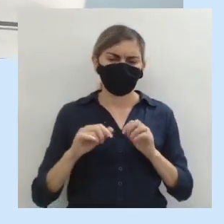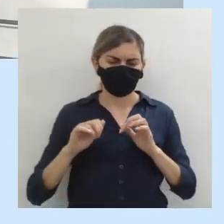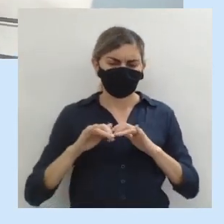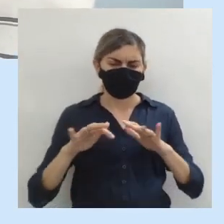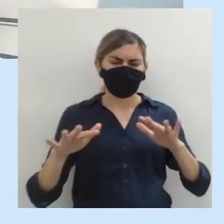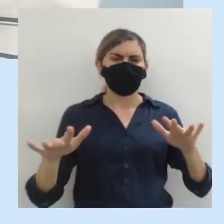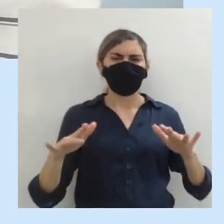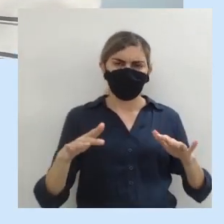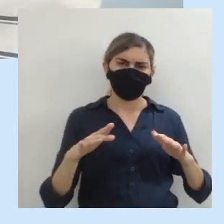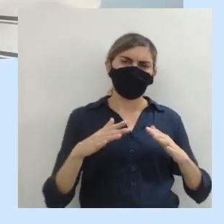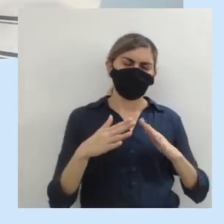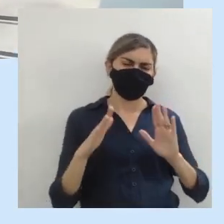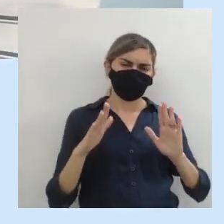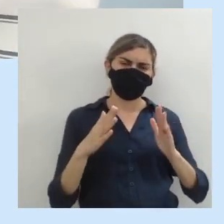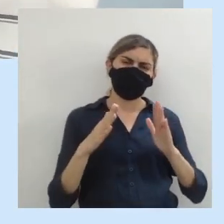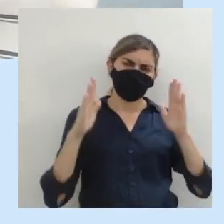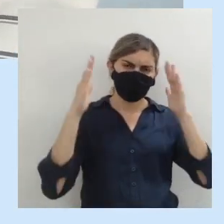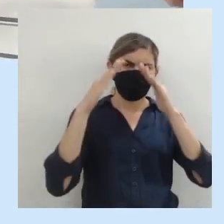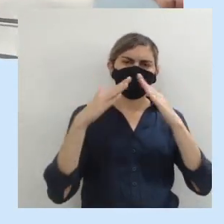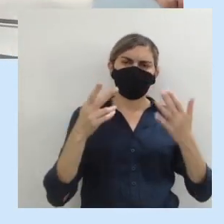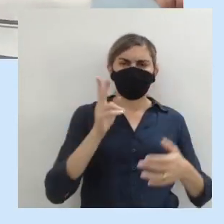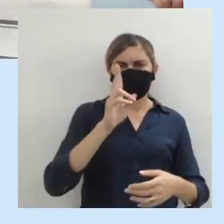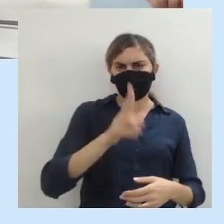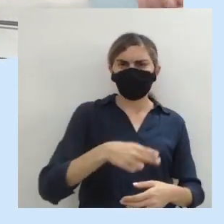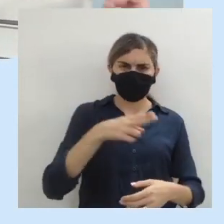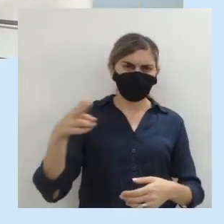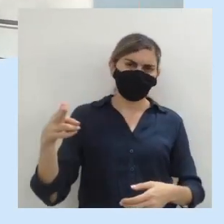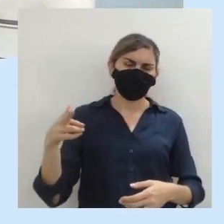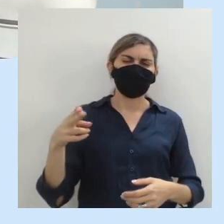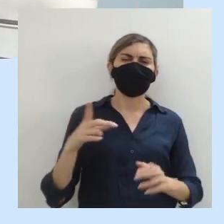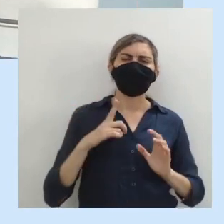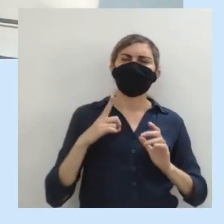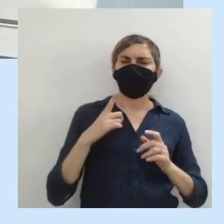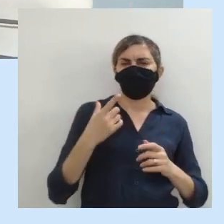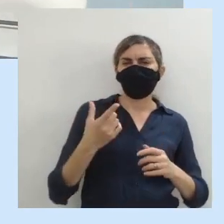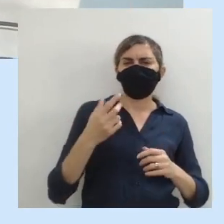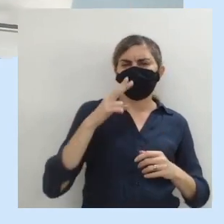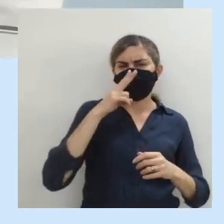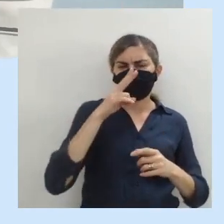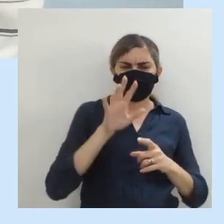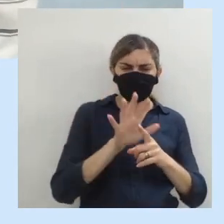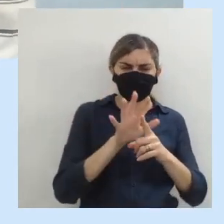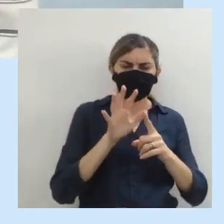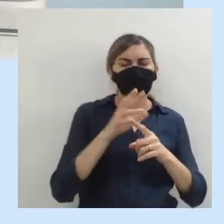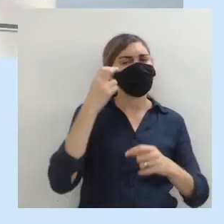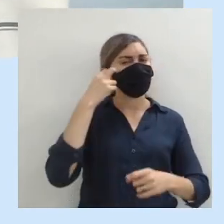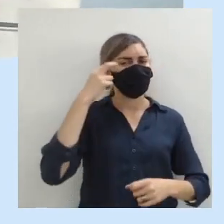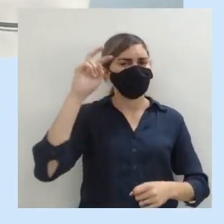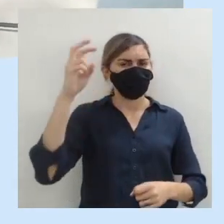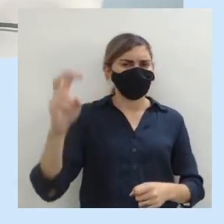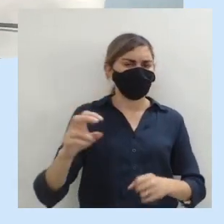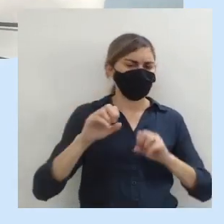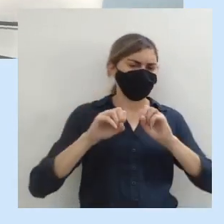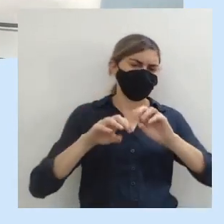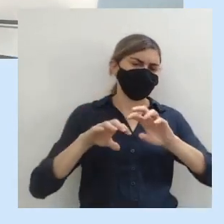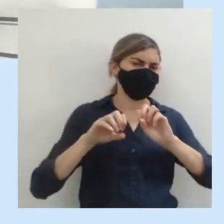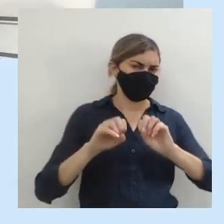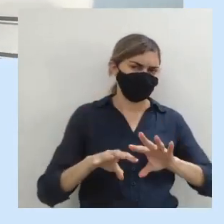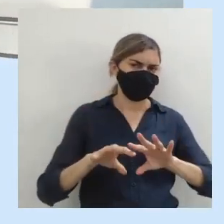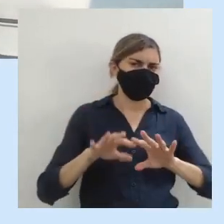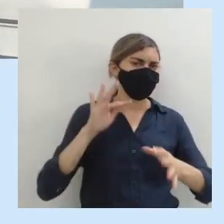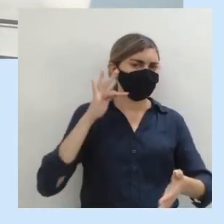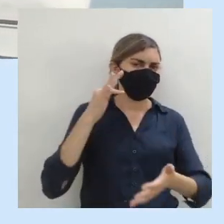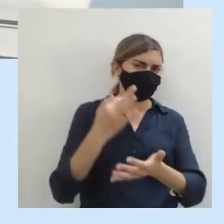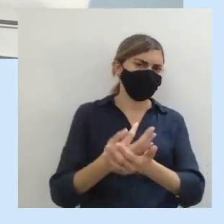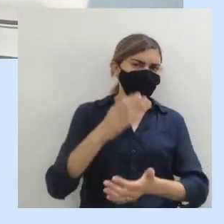escala de sacerdócios, de padres no caso, e da forte implicação cultural e educacional para a